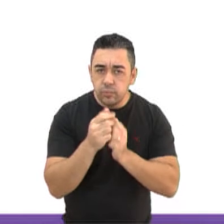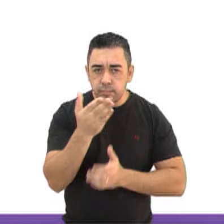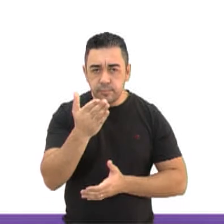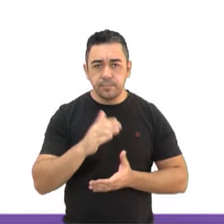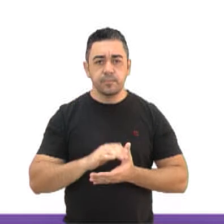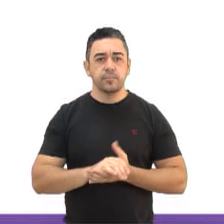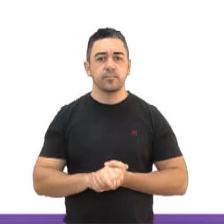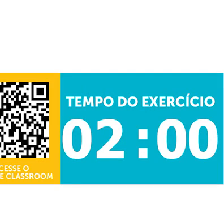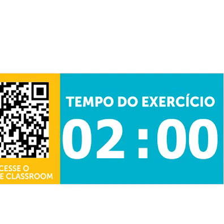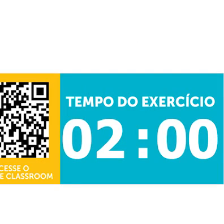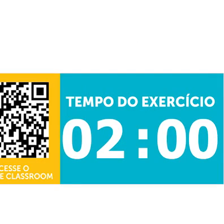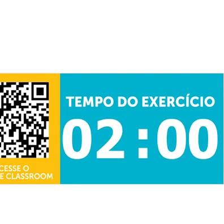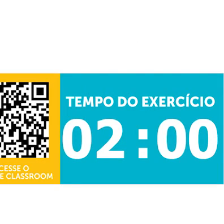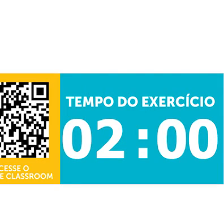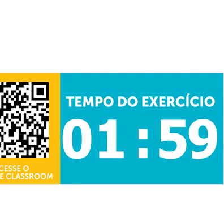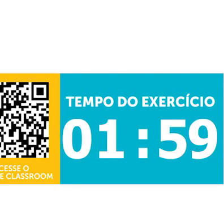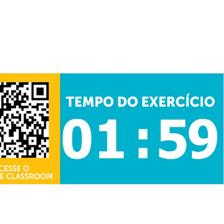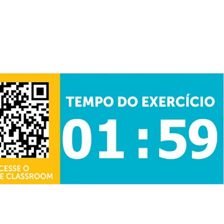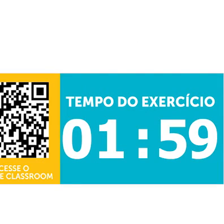vocês.